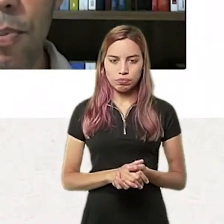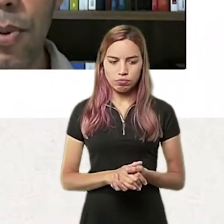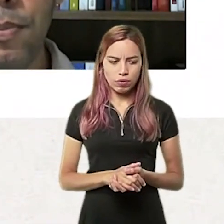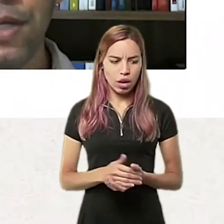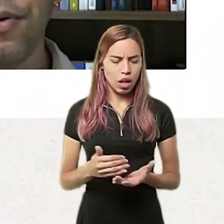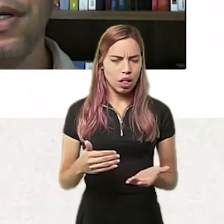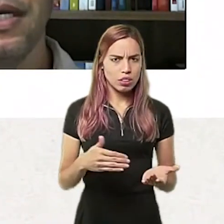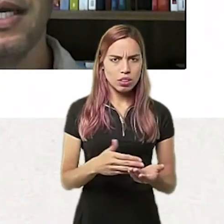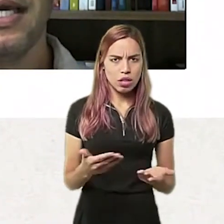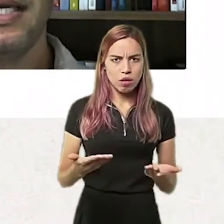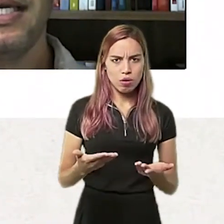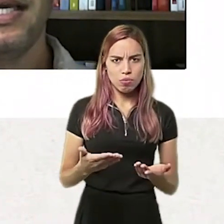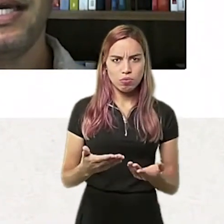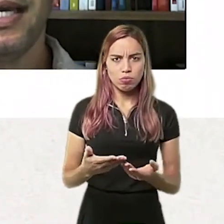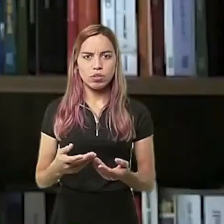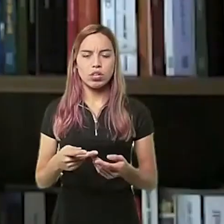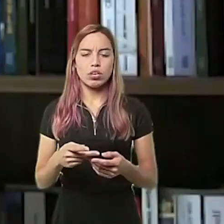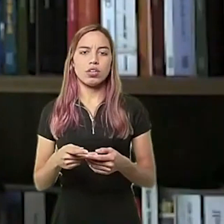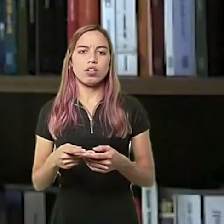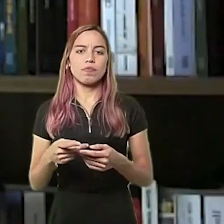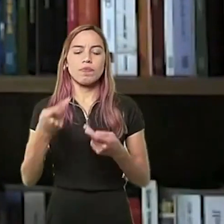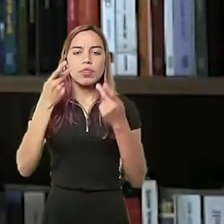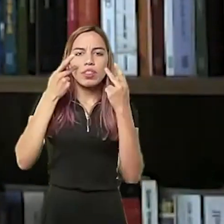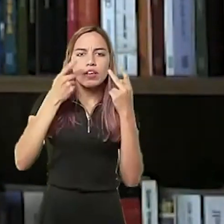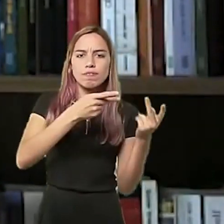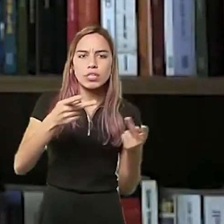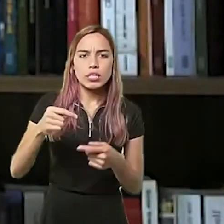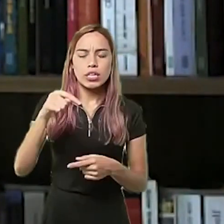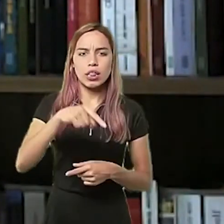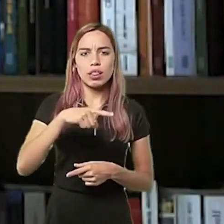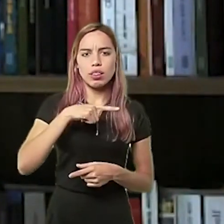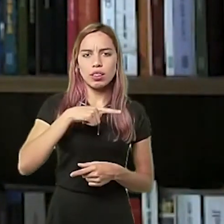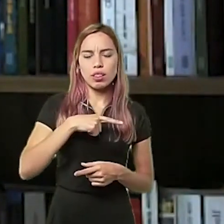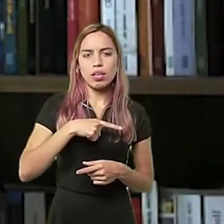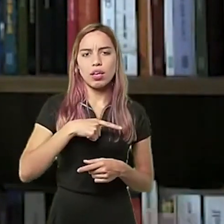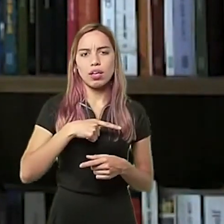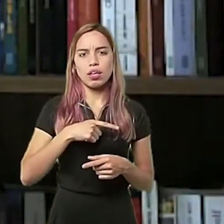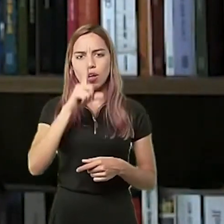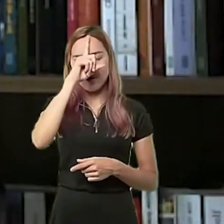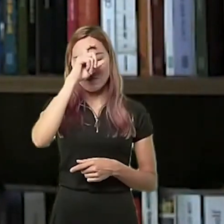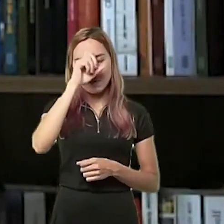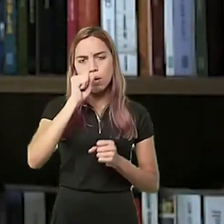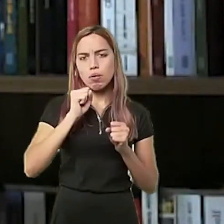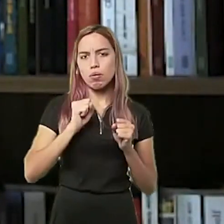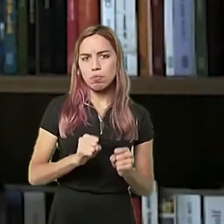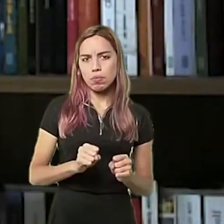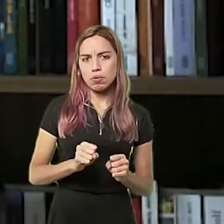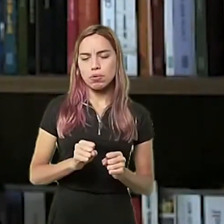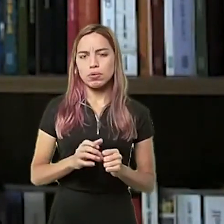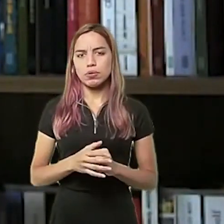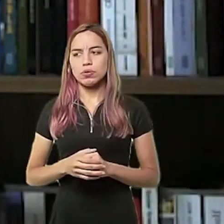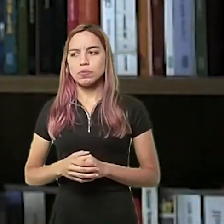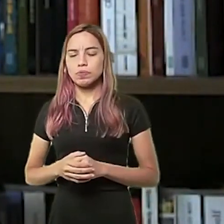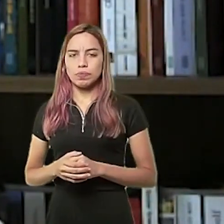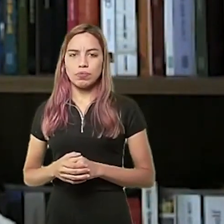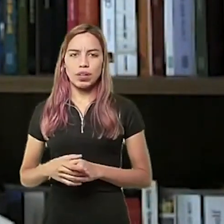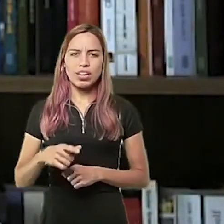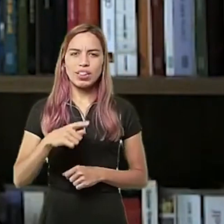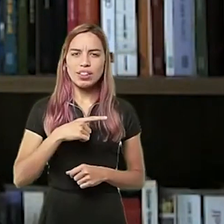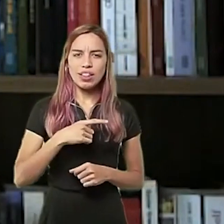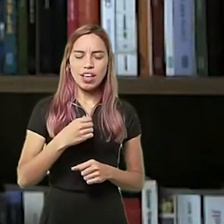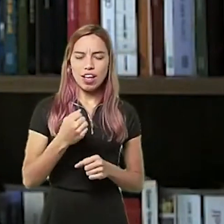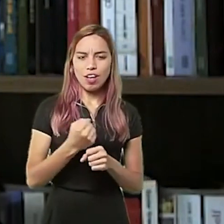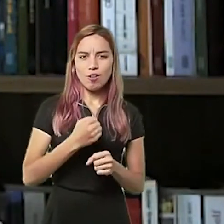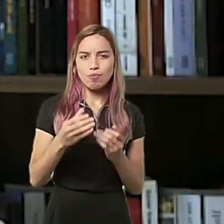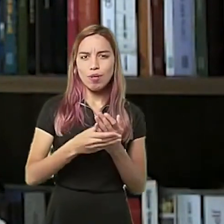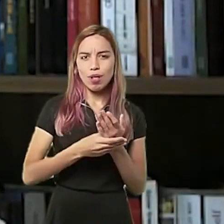visitação, né, ao público, e especialmente o Manto da Apresentação era uma das obras mais instigantes, acho que é a